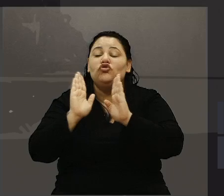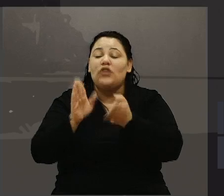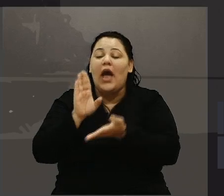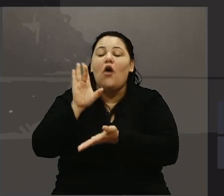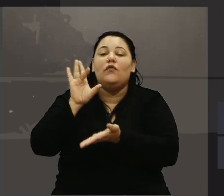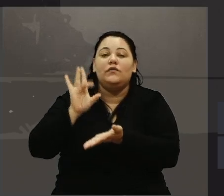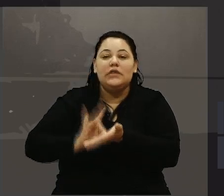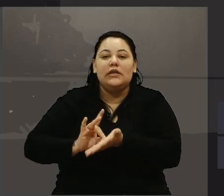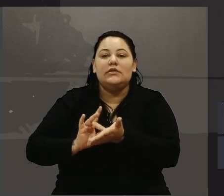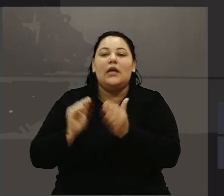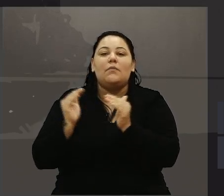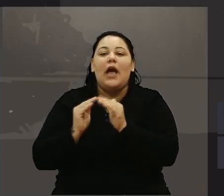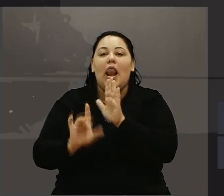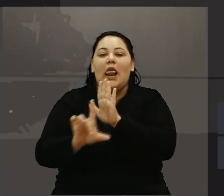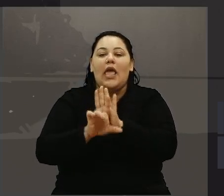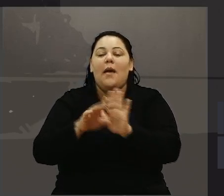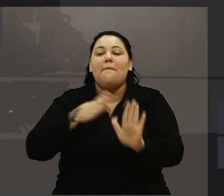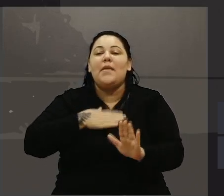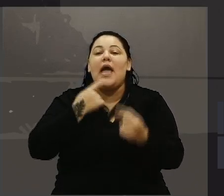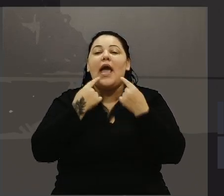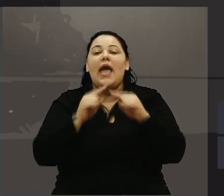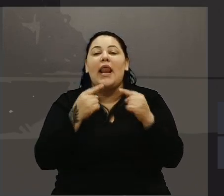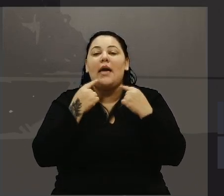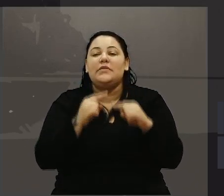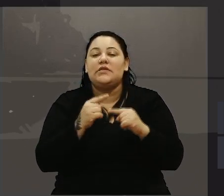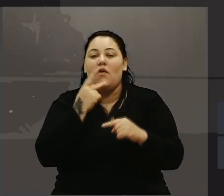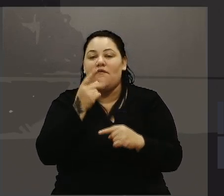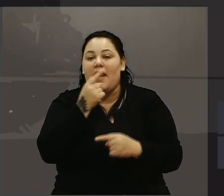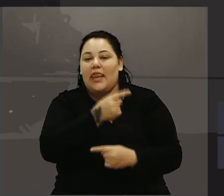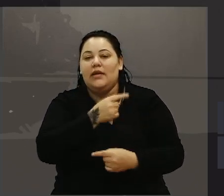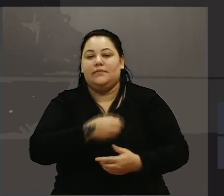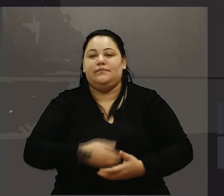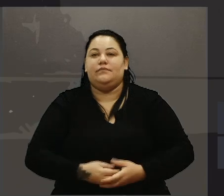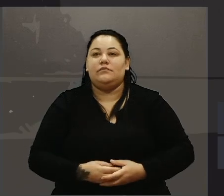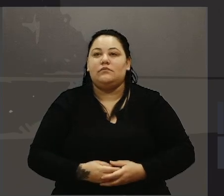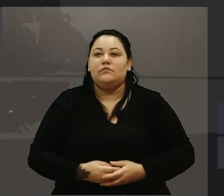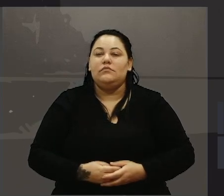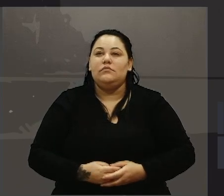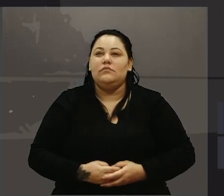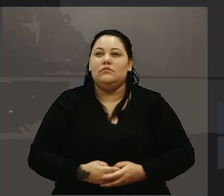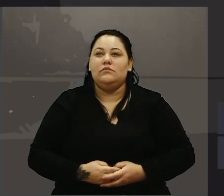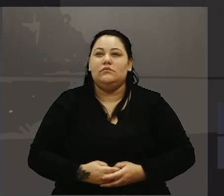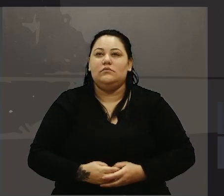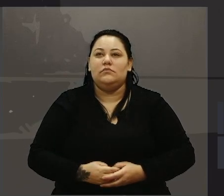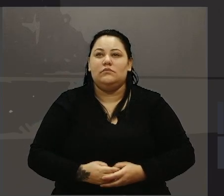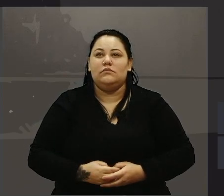bem legalizado essa minha queixa, essa minha fala aqui. Pode passar?